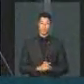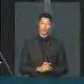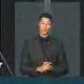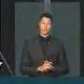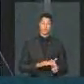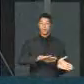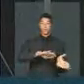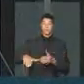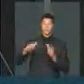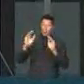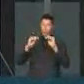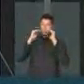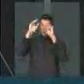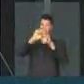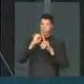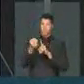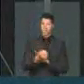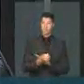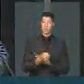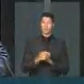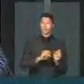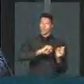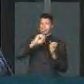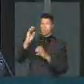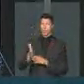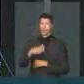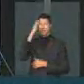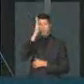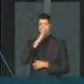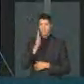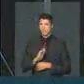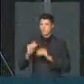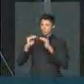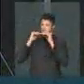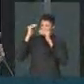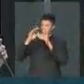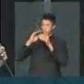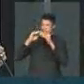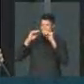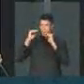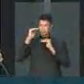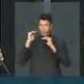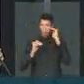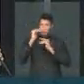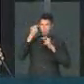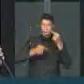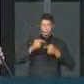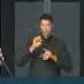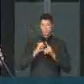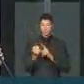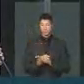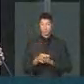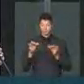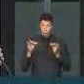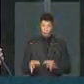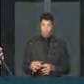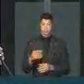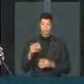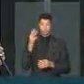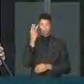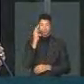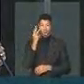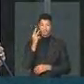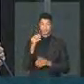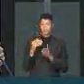Avanços sociais. Enquanto o Brasil avançou no combate às desigualdades através de políticas sociais acertadas, o